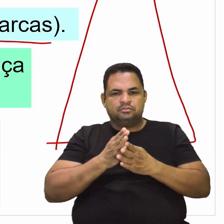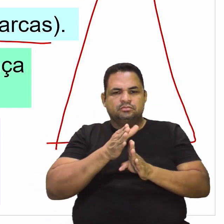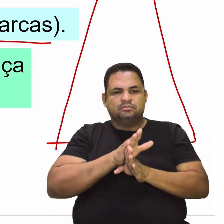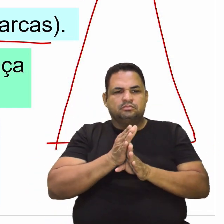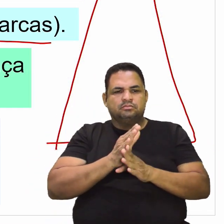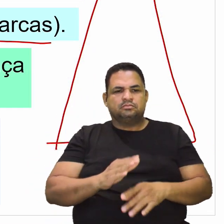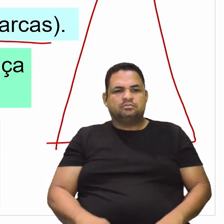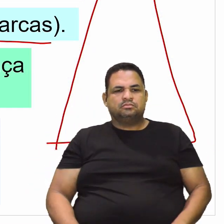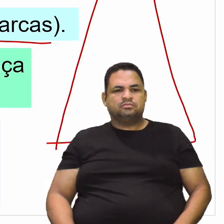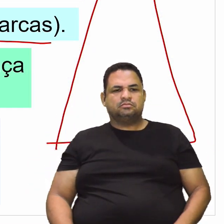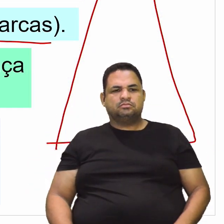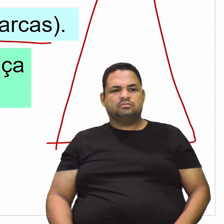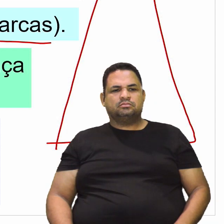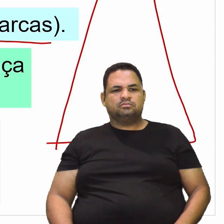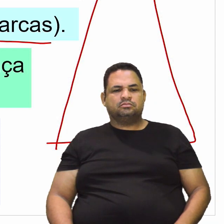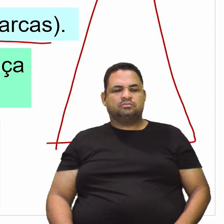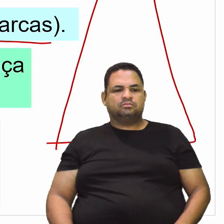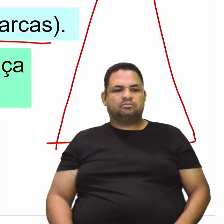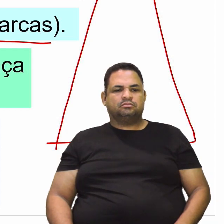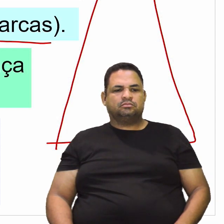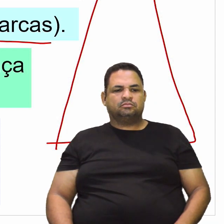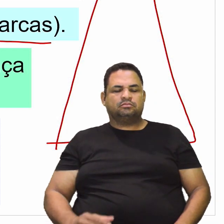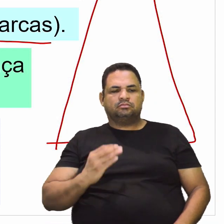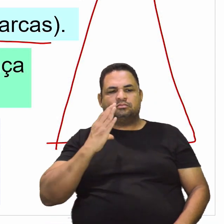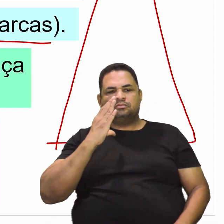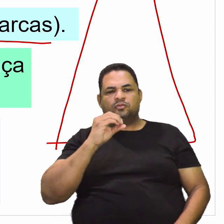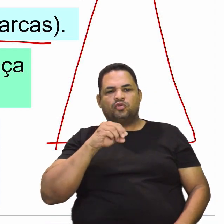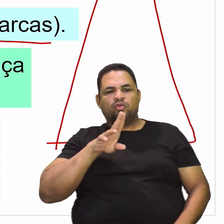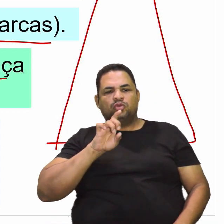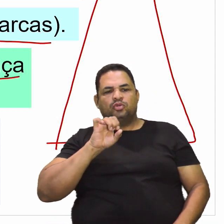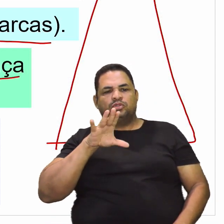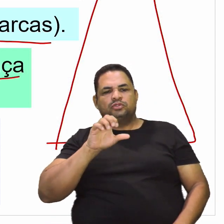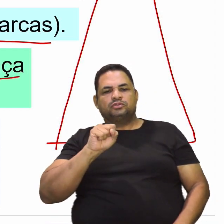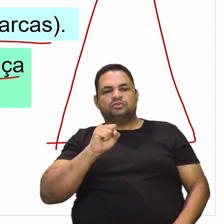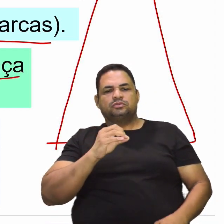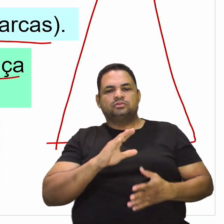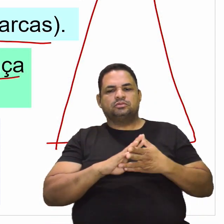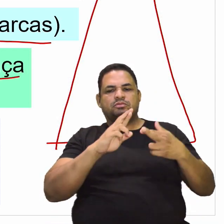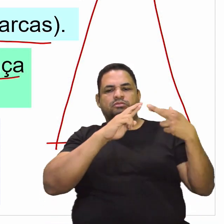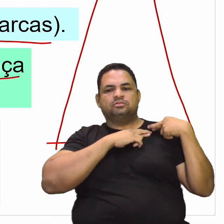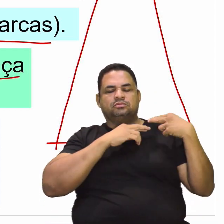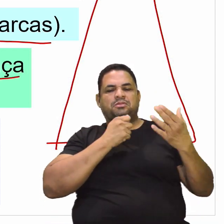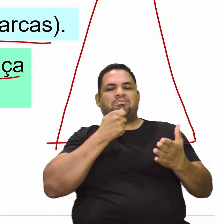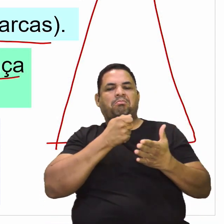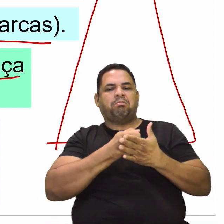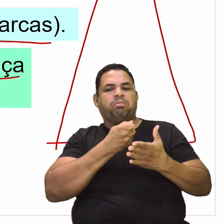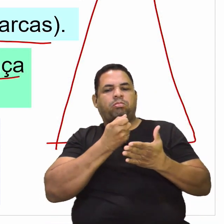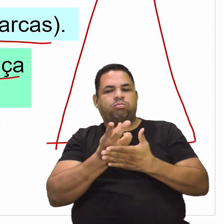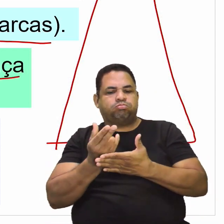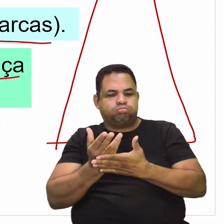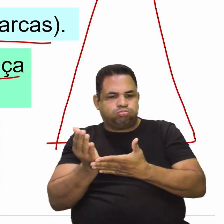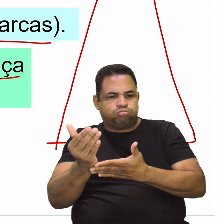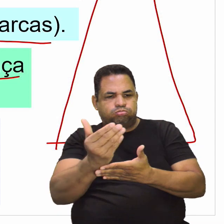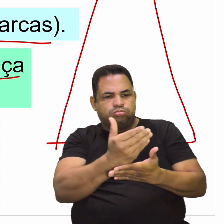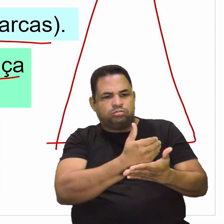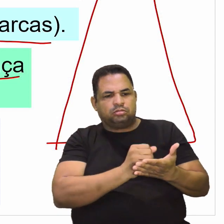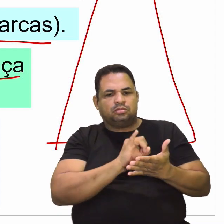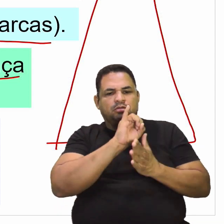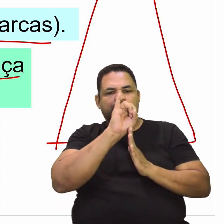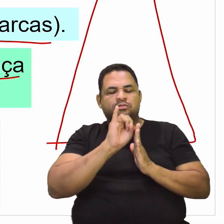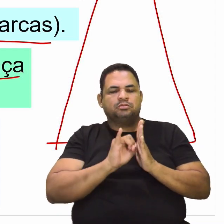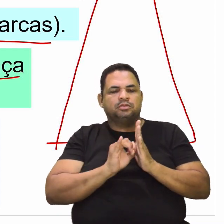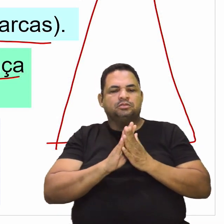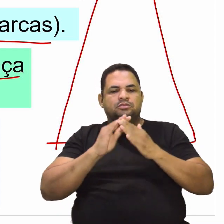de marca, tá? Quem eram os condes, responsáveis pela cobrança dos impostos e cumprimento das